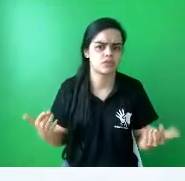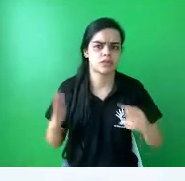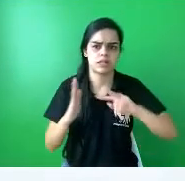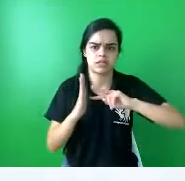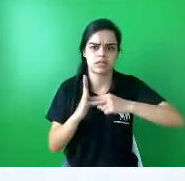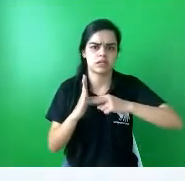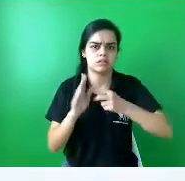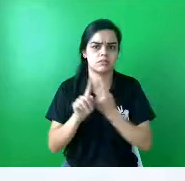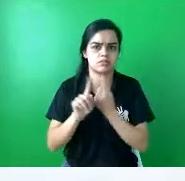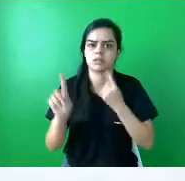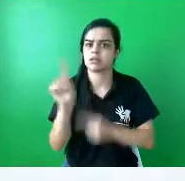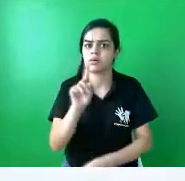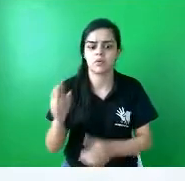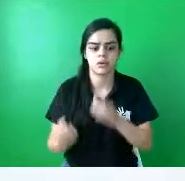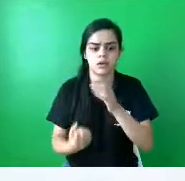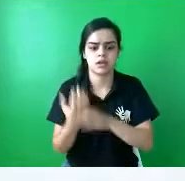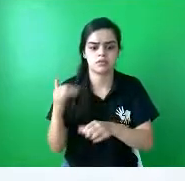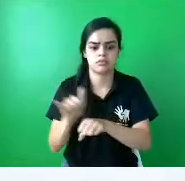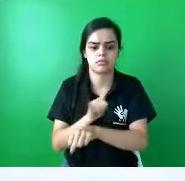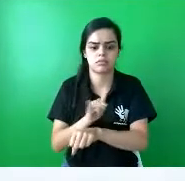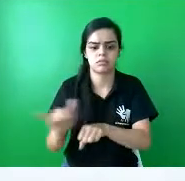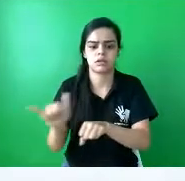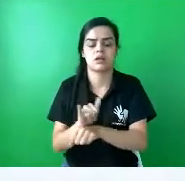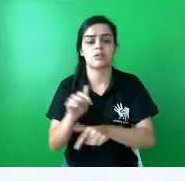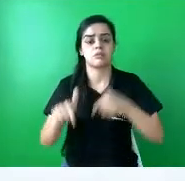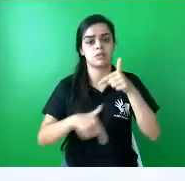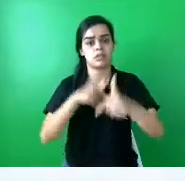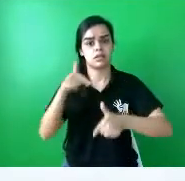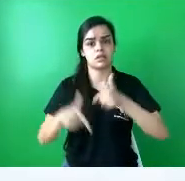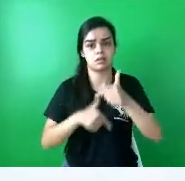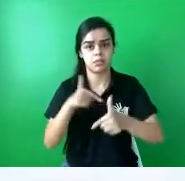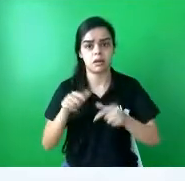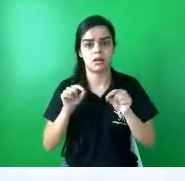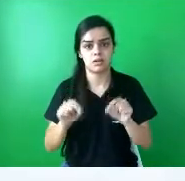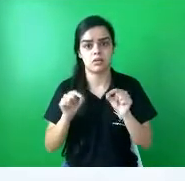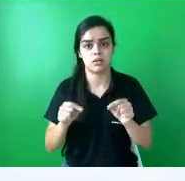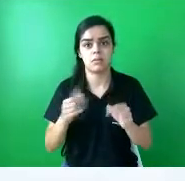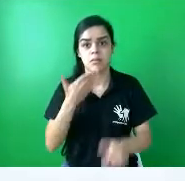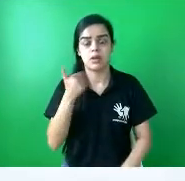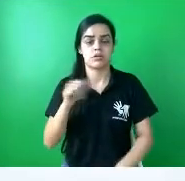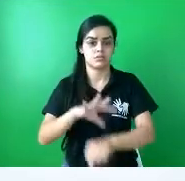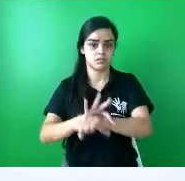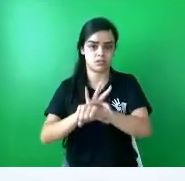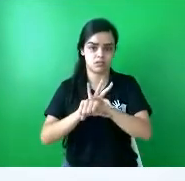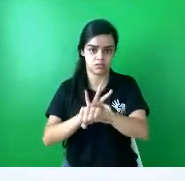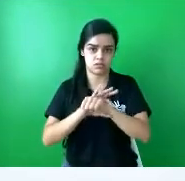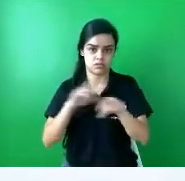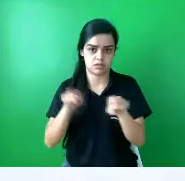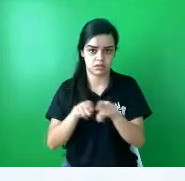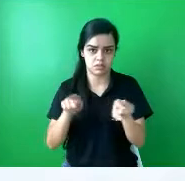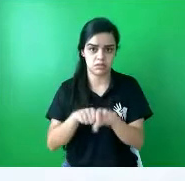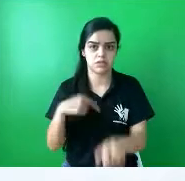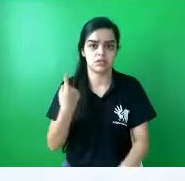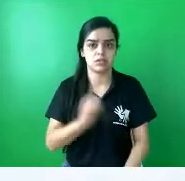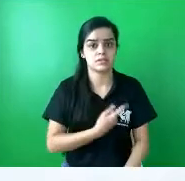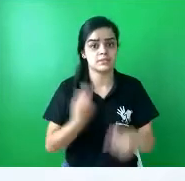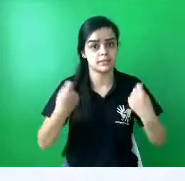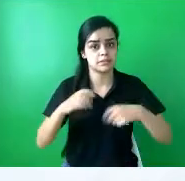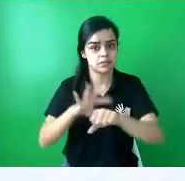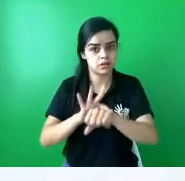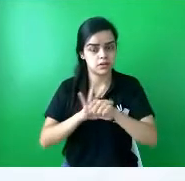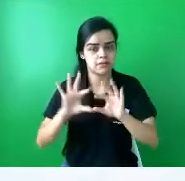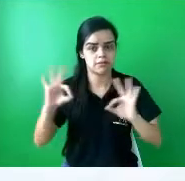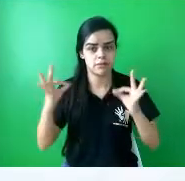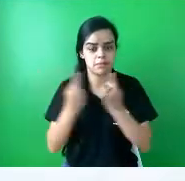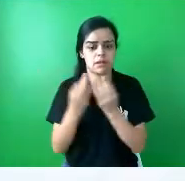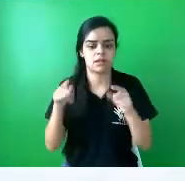distanciar, a gente está tentando criar novas formas para chegar perto do trabalhador com a maior segurança, para que a gente também fique em segurança, a nossa família,